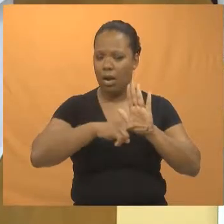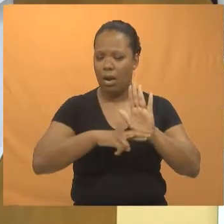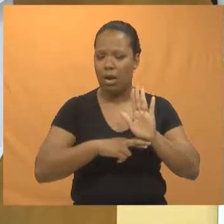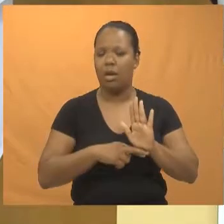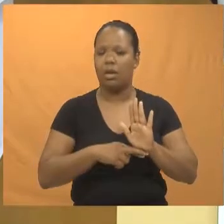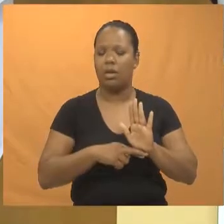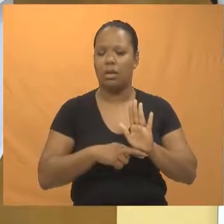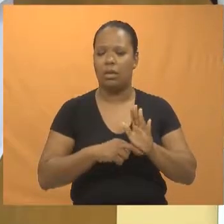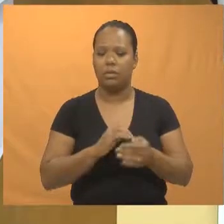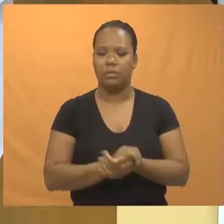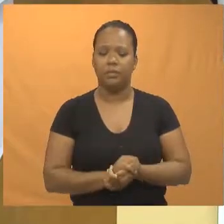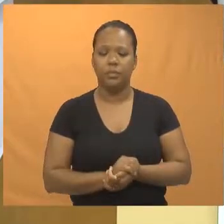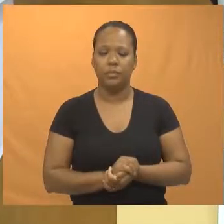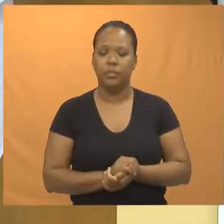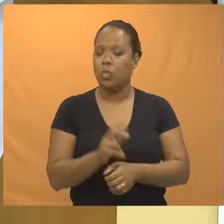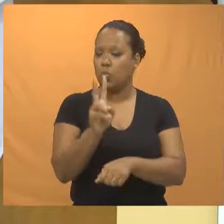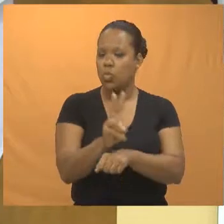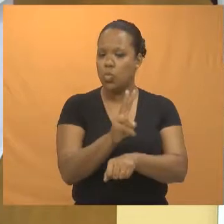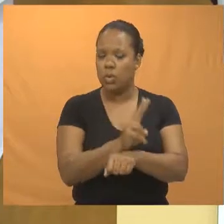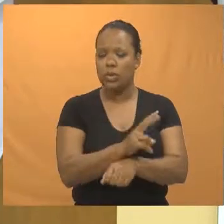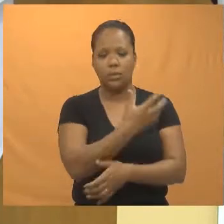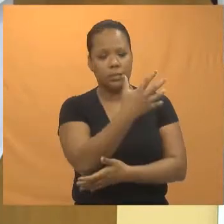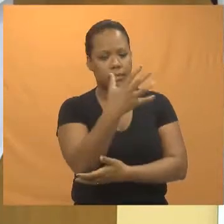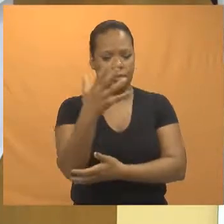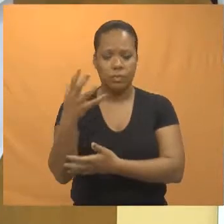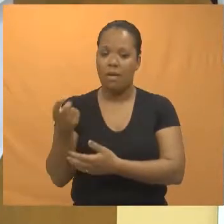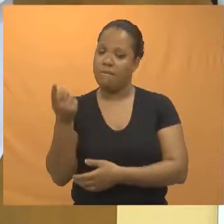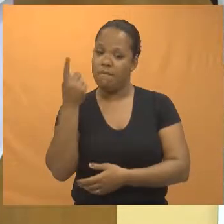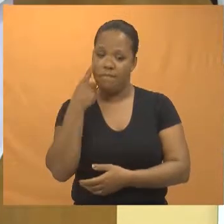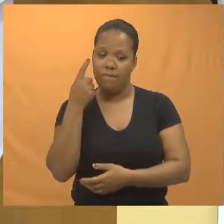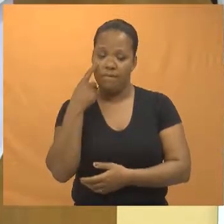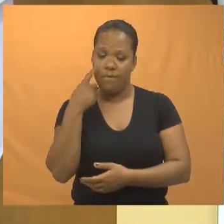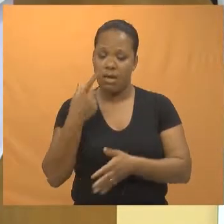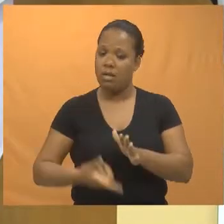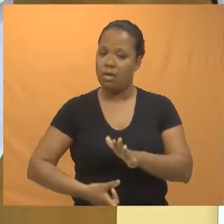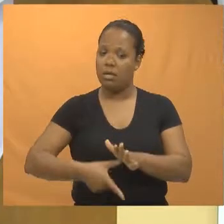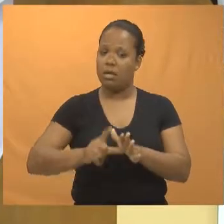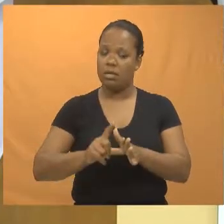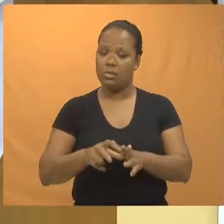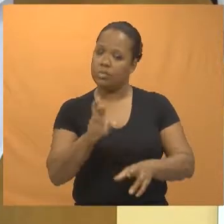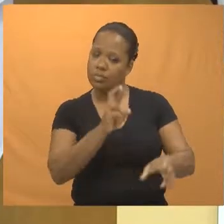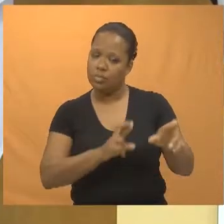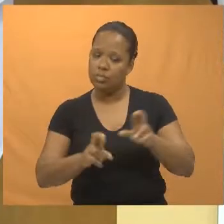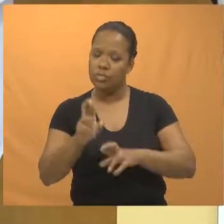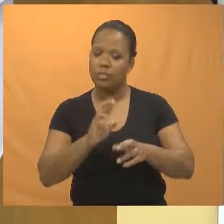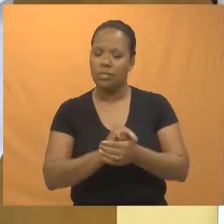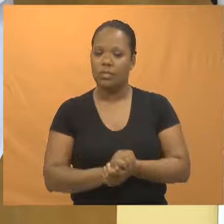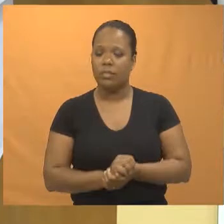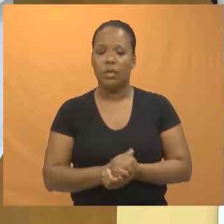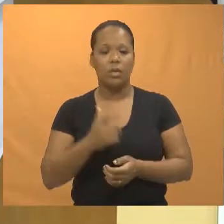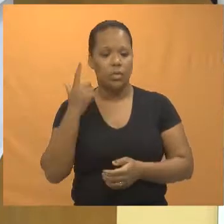de geração de impacto ambiental sejam devidamente avaliados e monitorados de forma a se garantir o